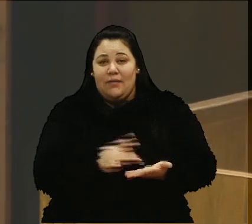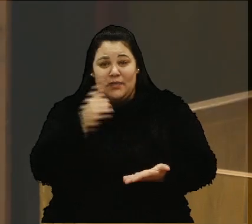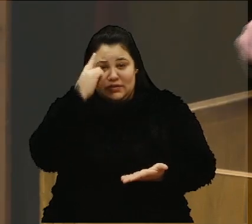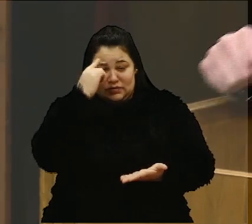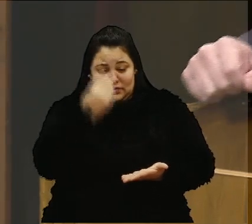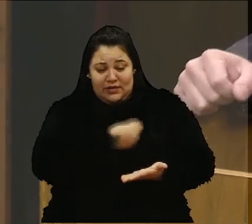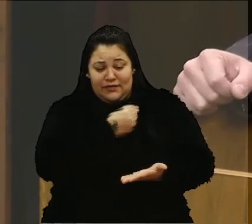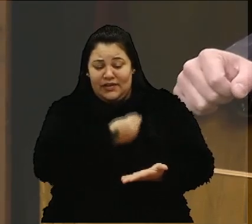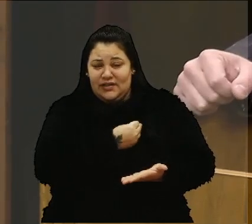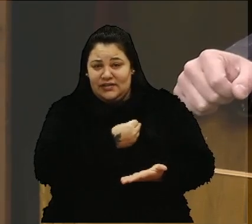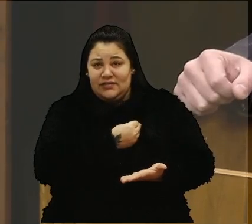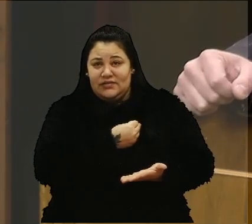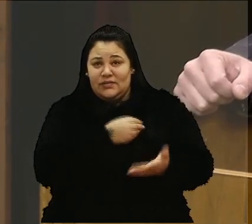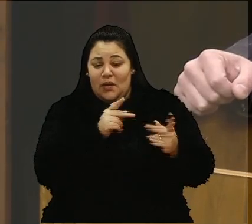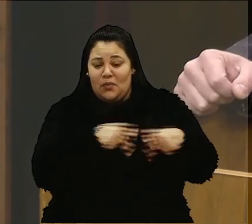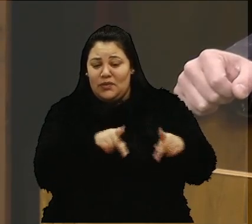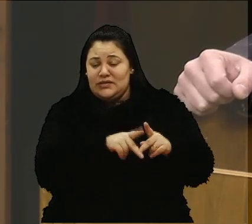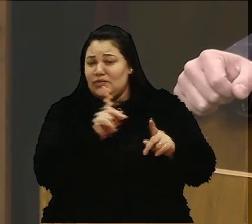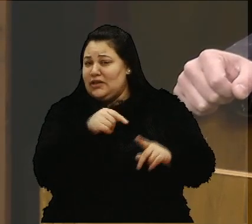é dele.